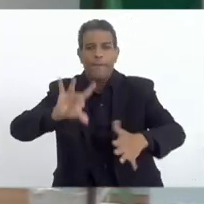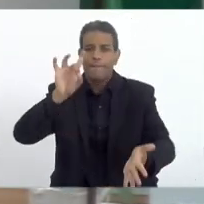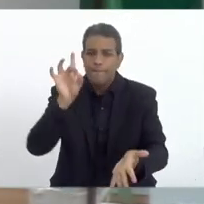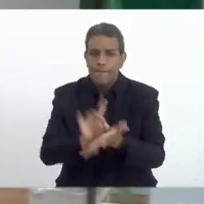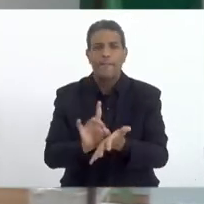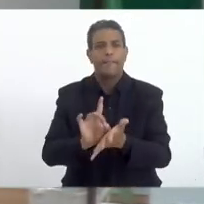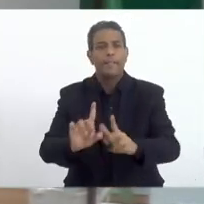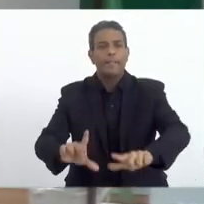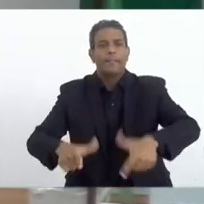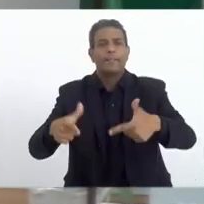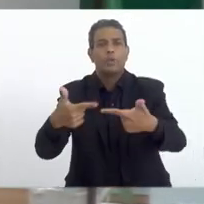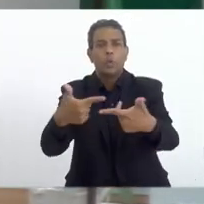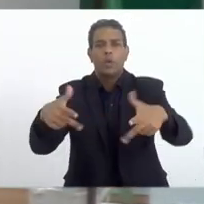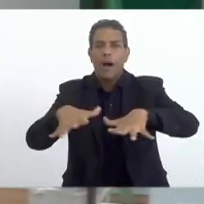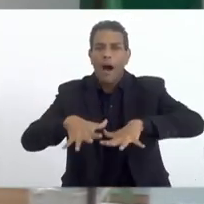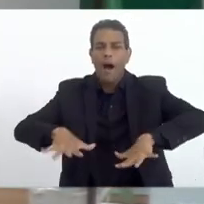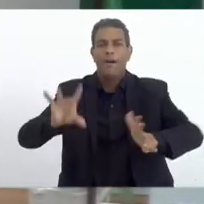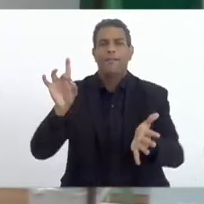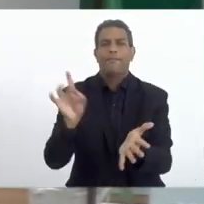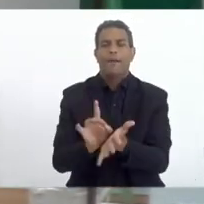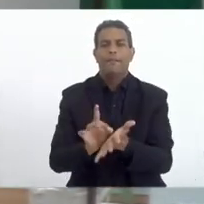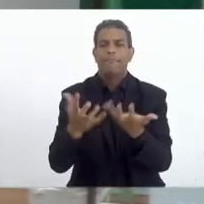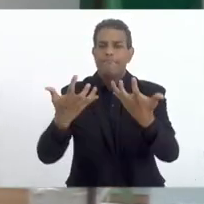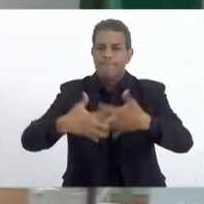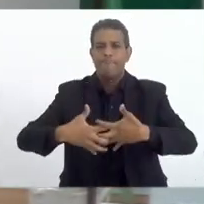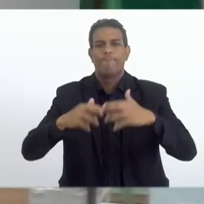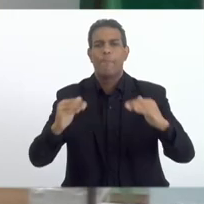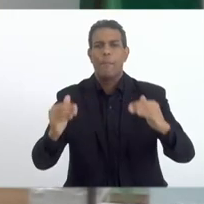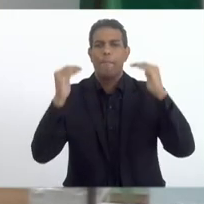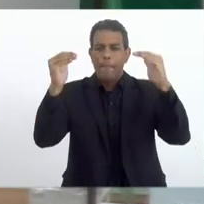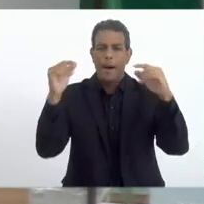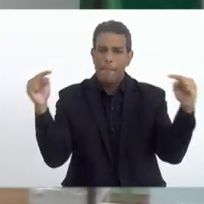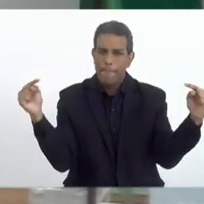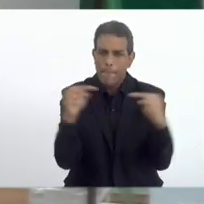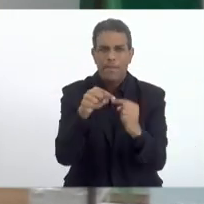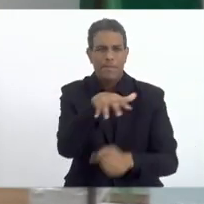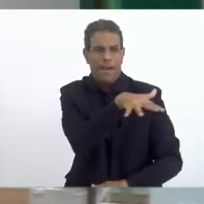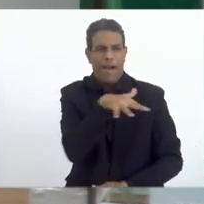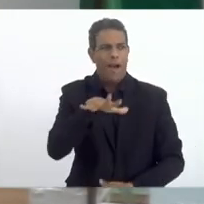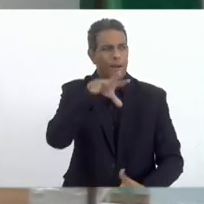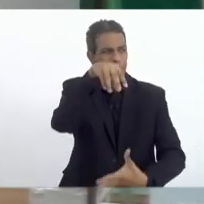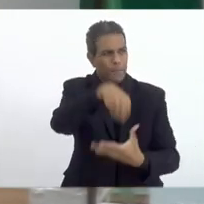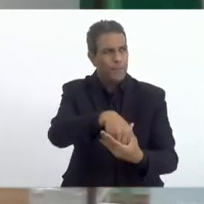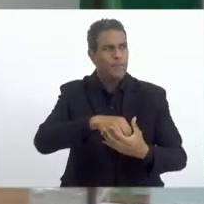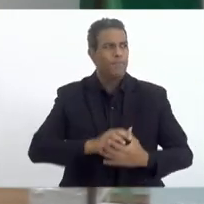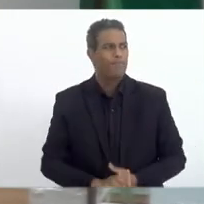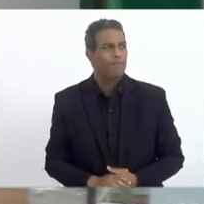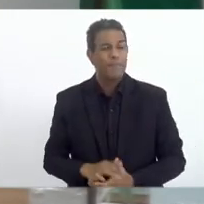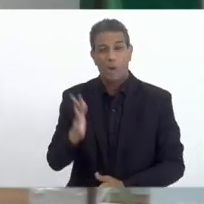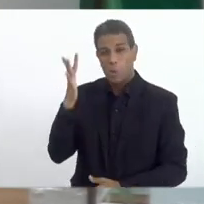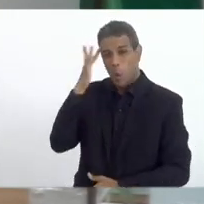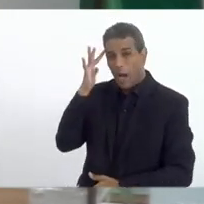absolutamente essenciais. Funções absolutamente essenciais. Eu acho que o